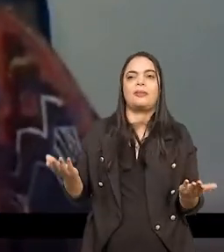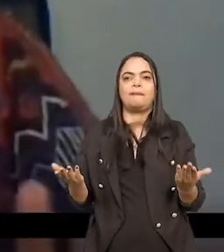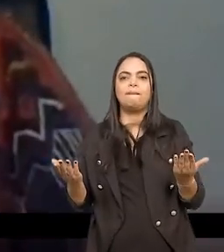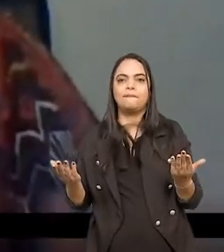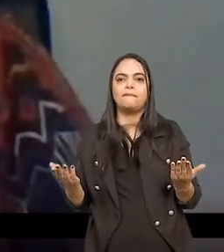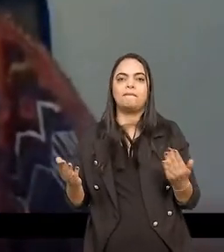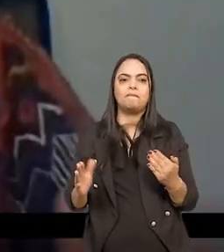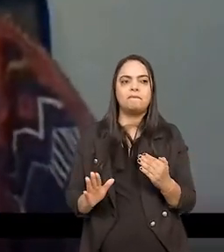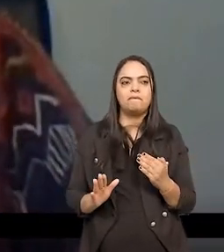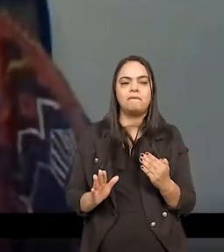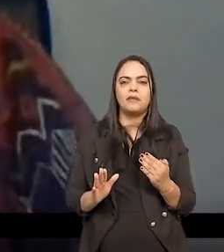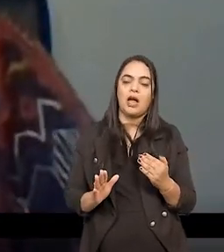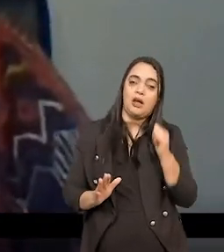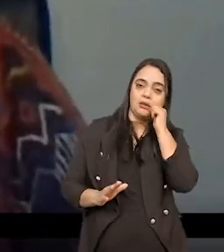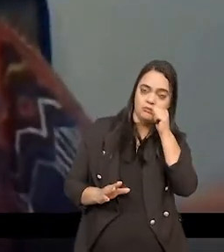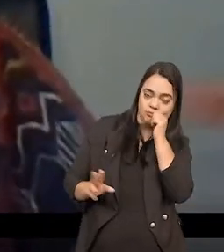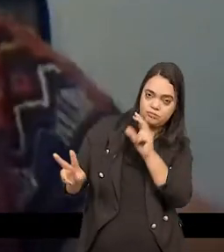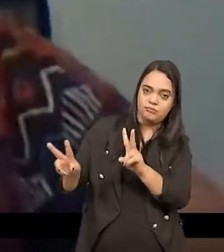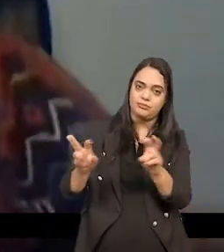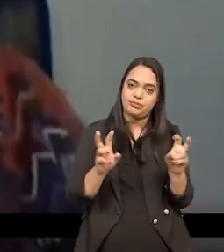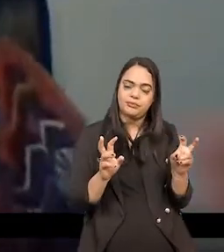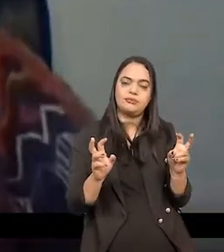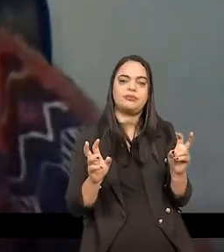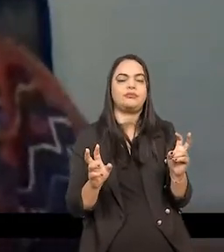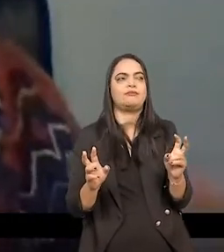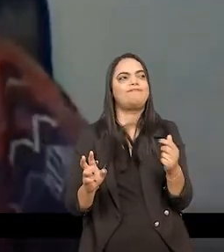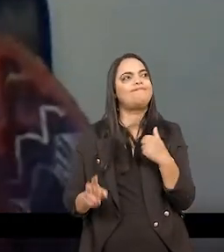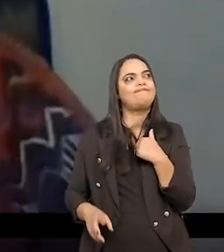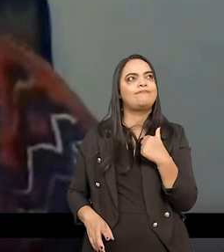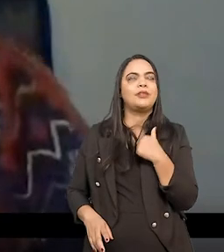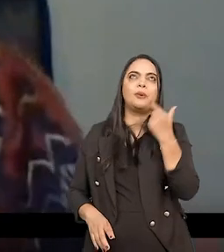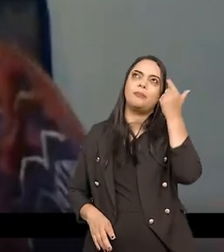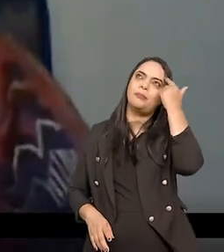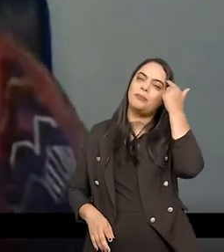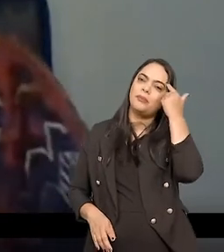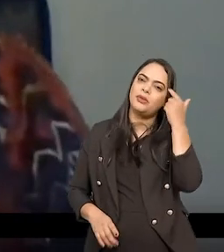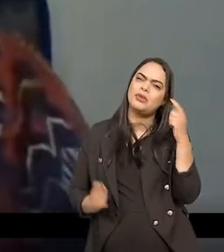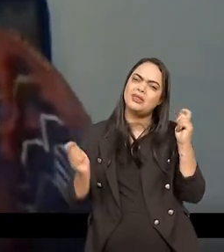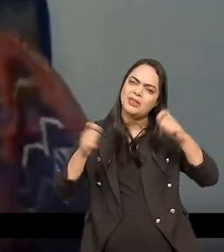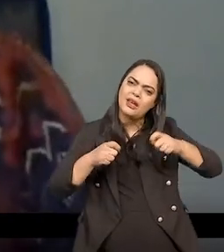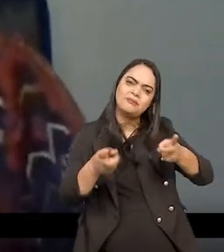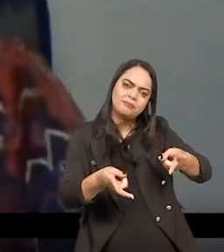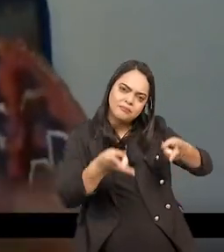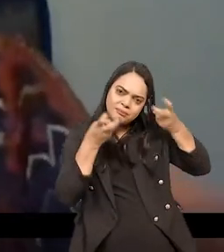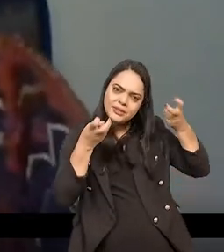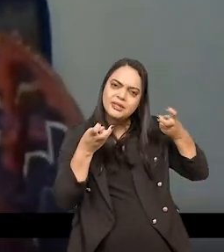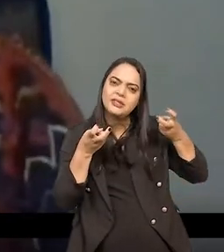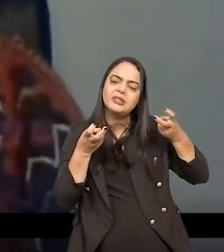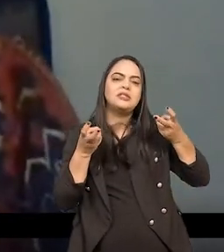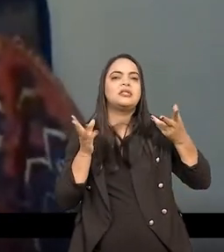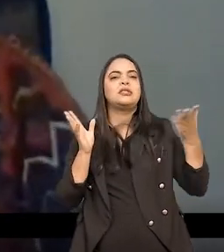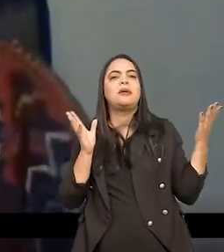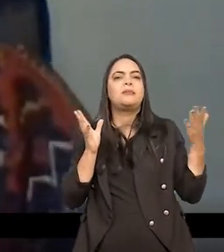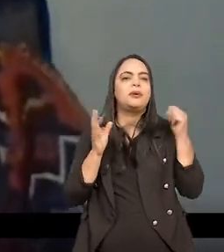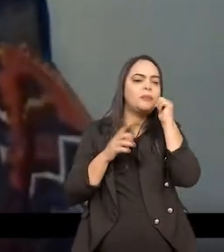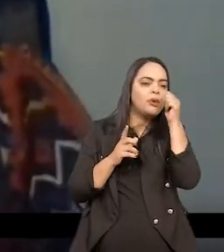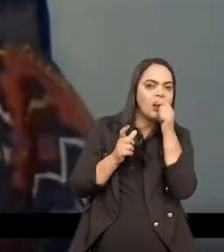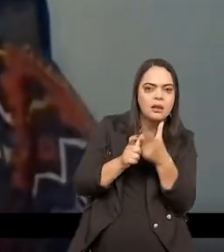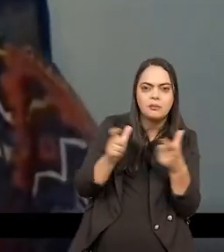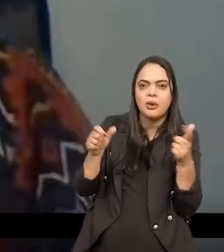não sei, aí a questão das mulheres, eu coloco aqui se havia, se isso era possível perceber uma maior participação de